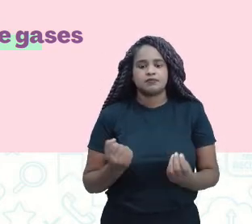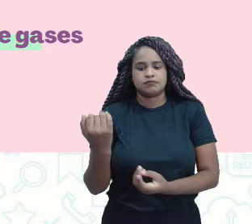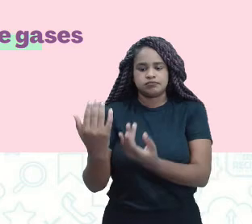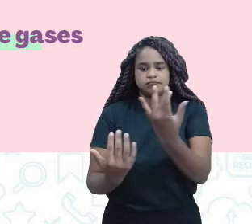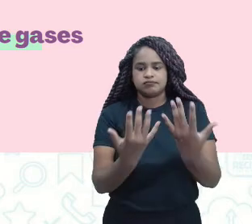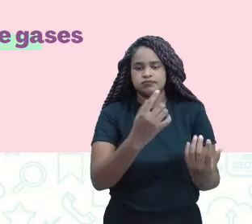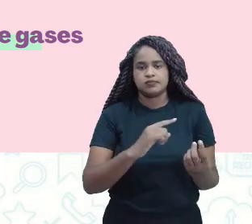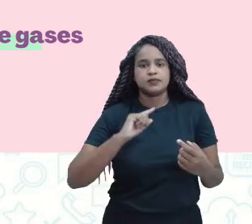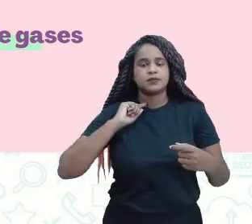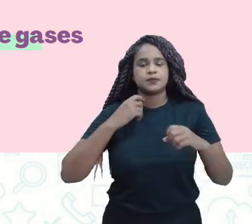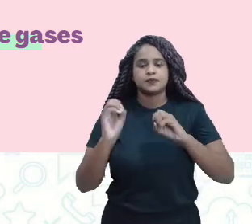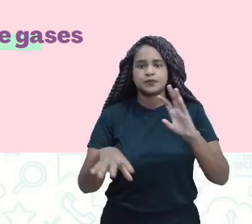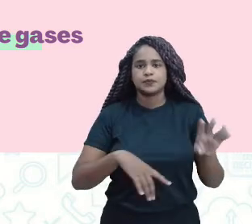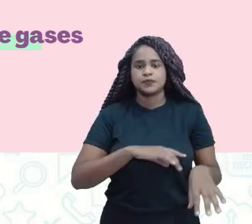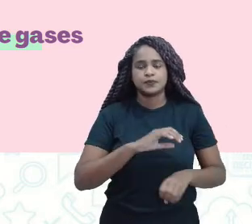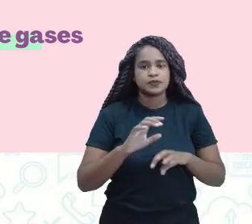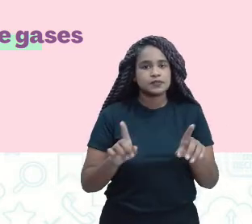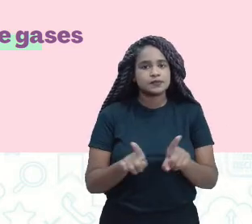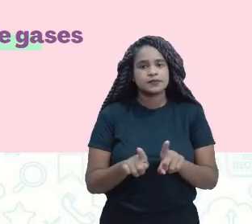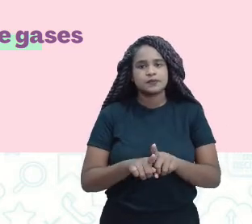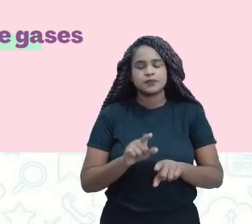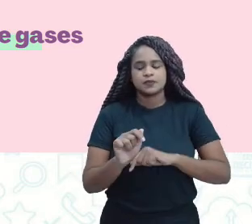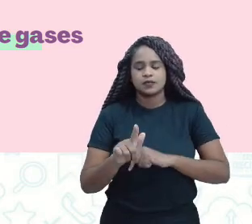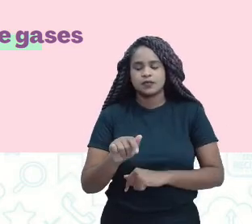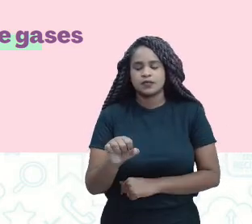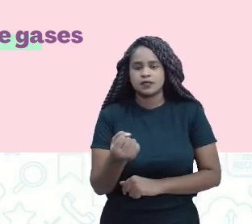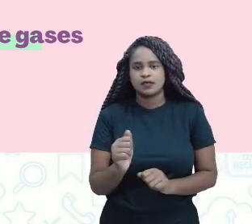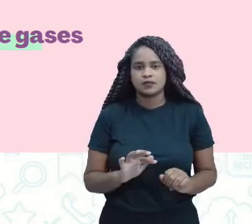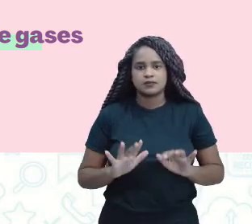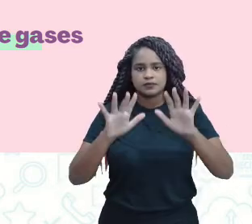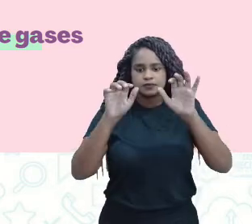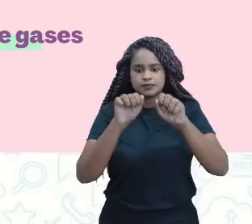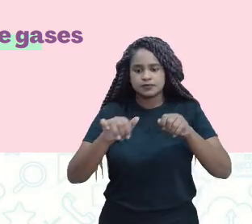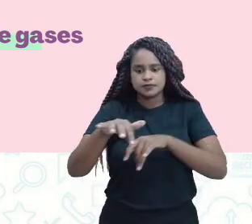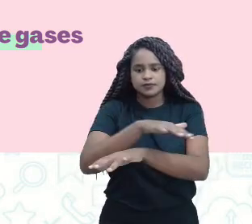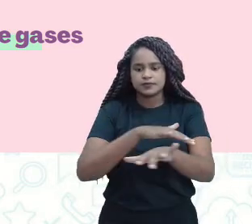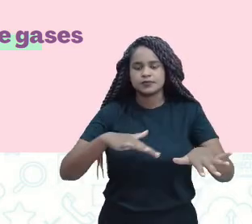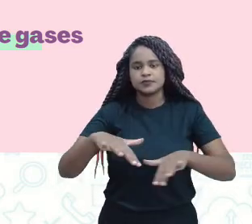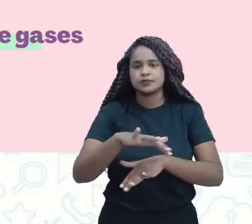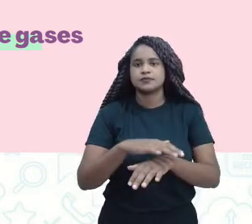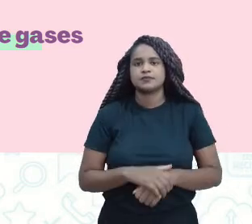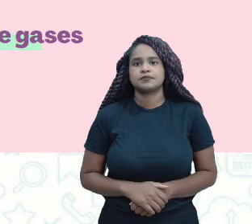poluição, resíduos sólidos, emissão de gases, isso tudo e